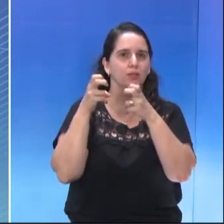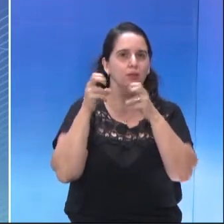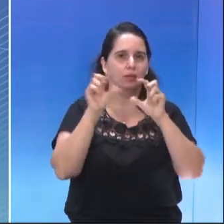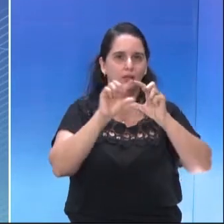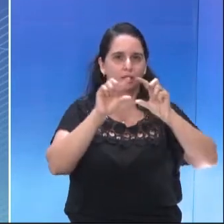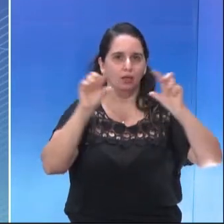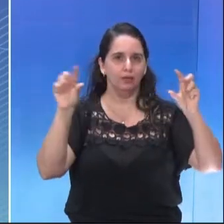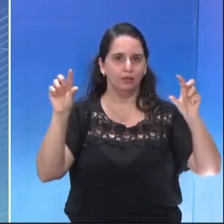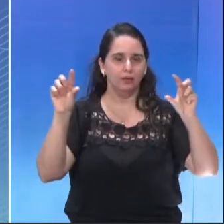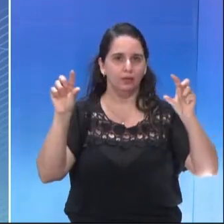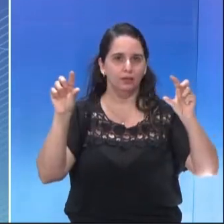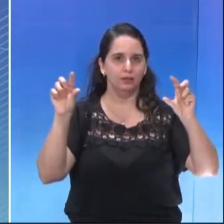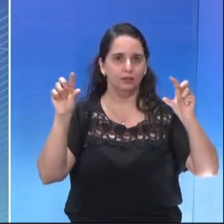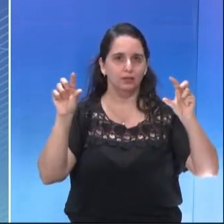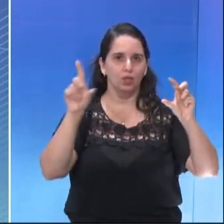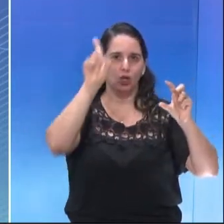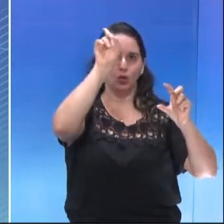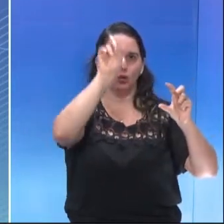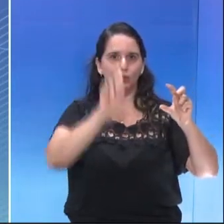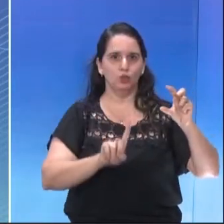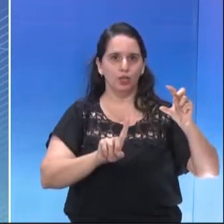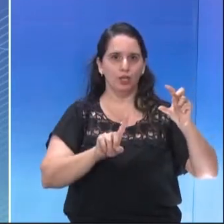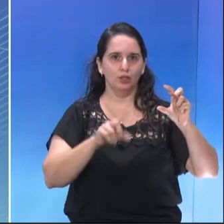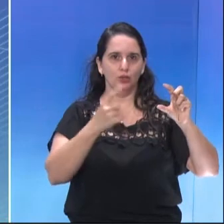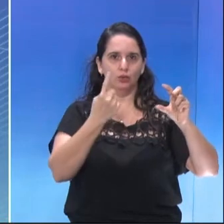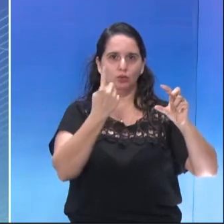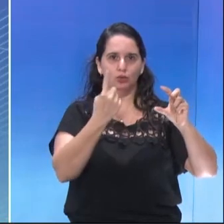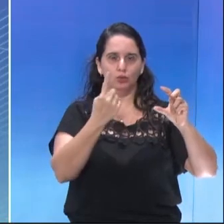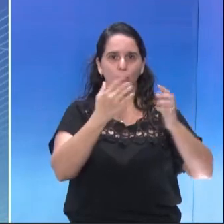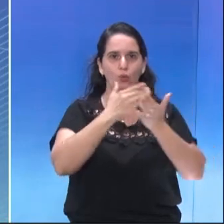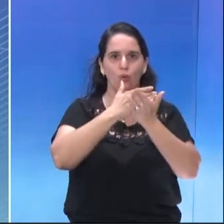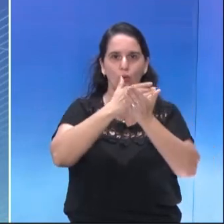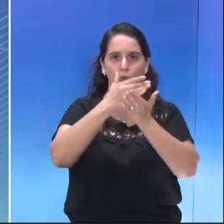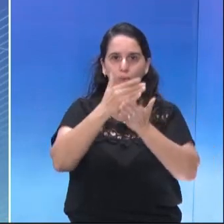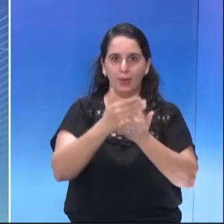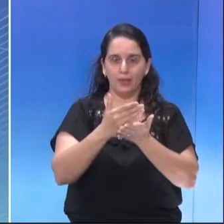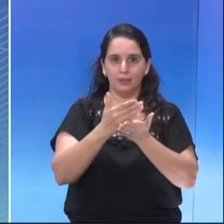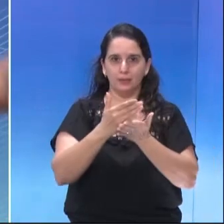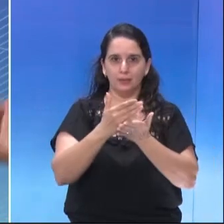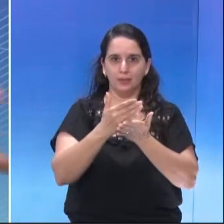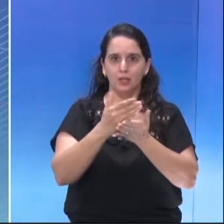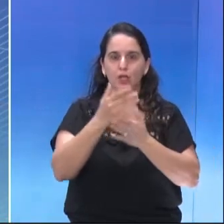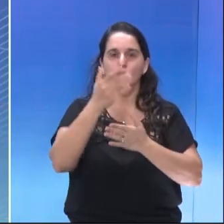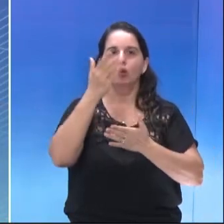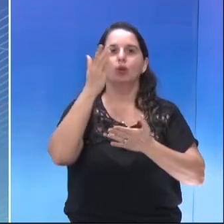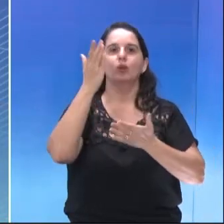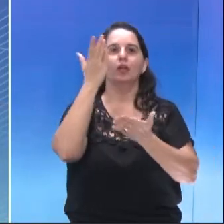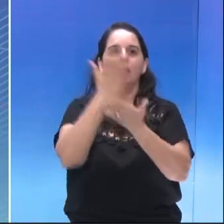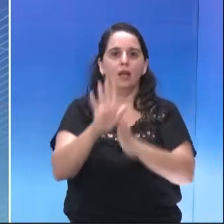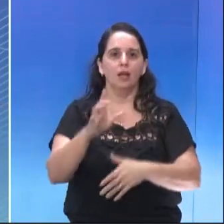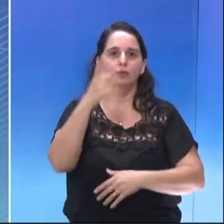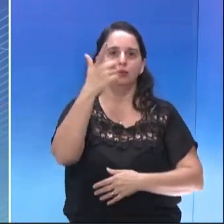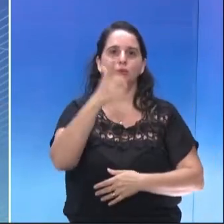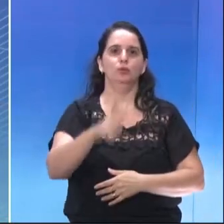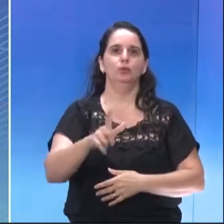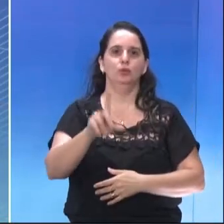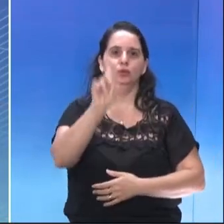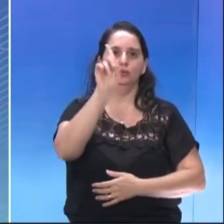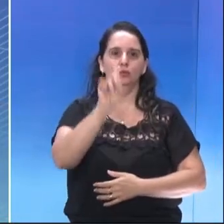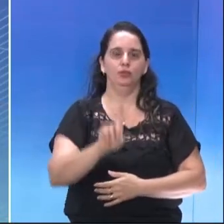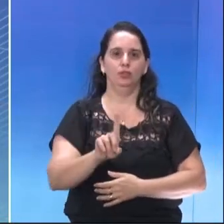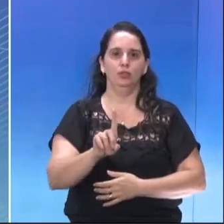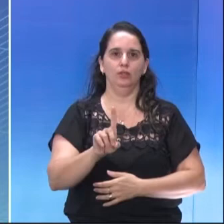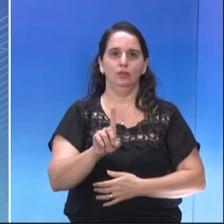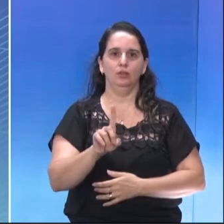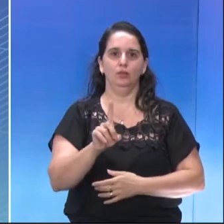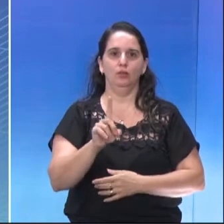frase onde diz que o direito de um termina, o direito de um termina onde começa o direito do outro. Não é? Então ninguém pode